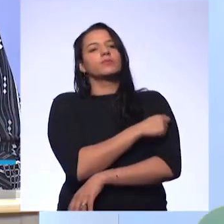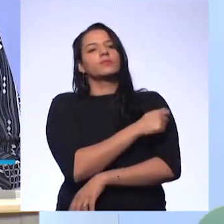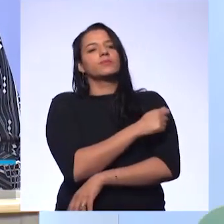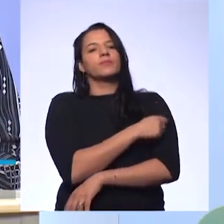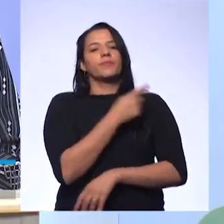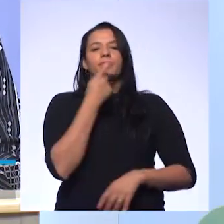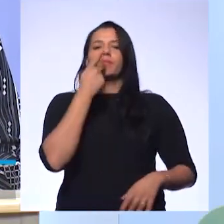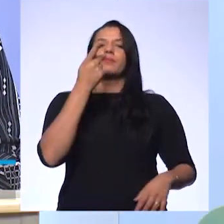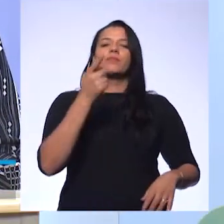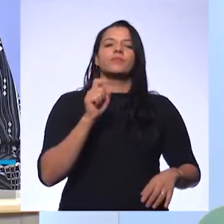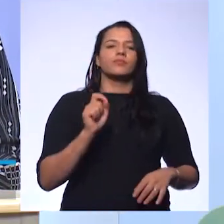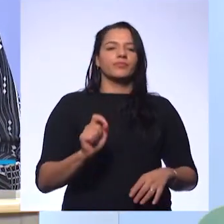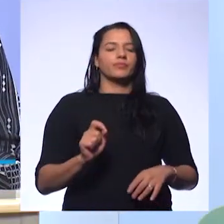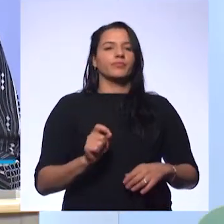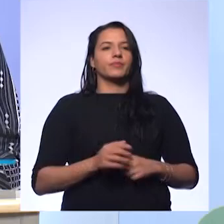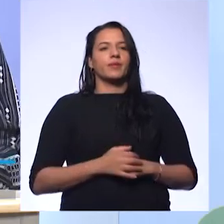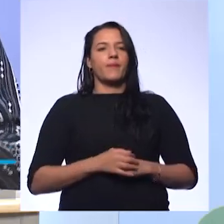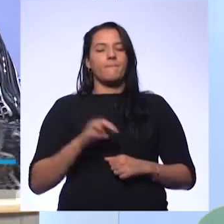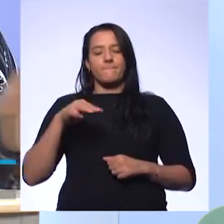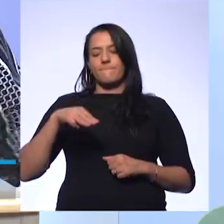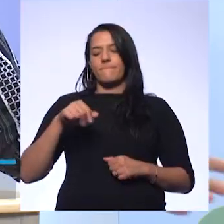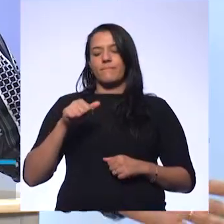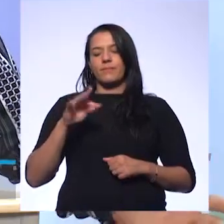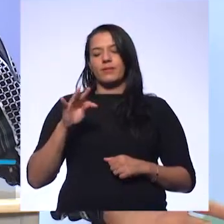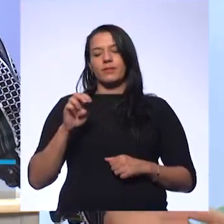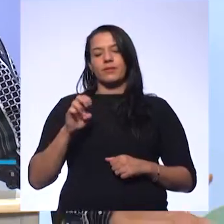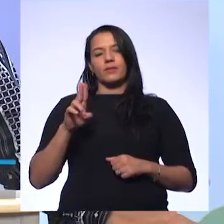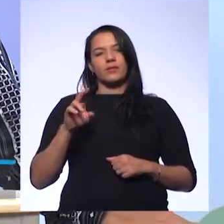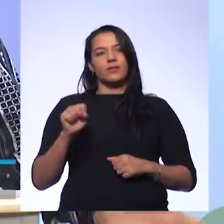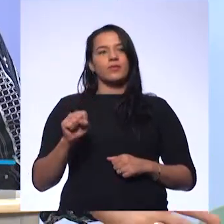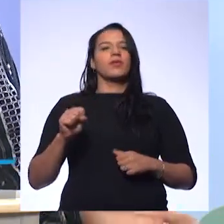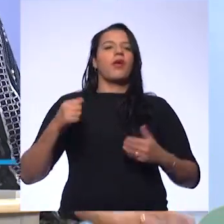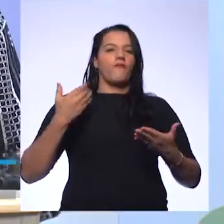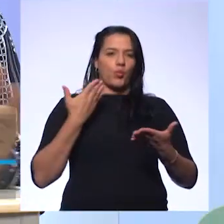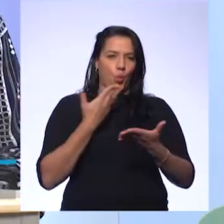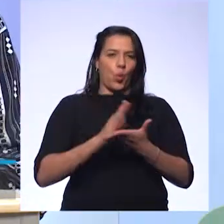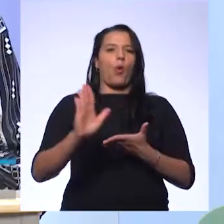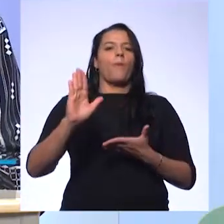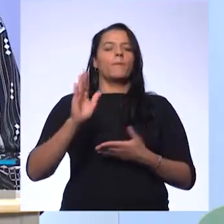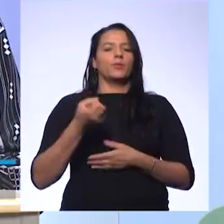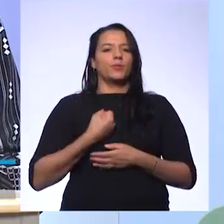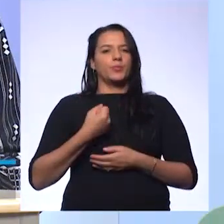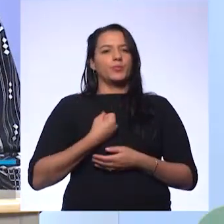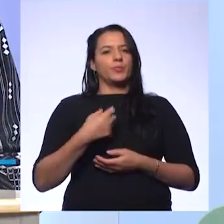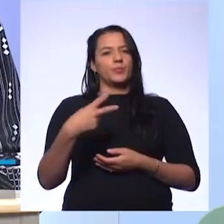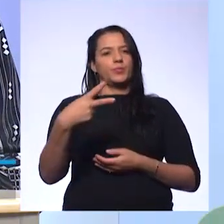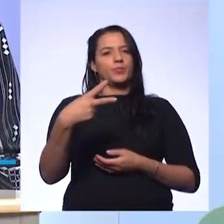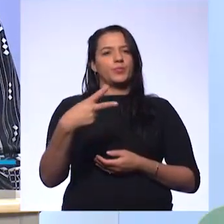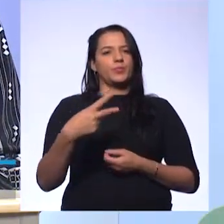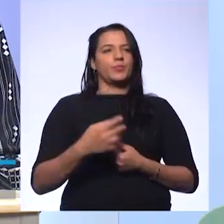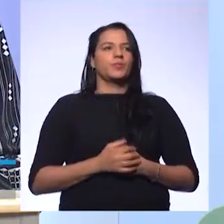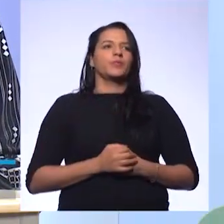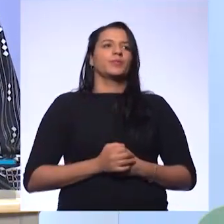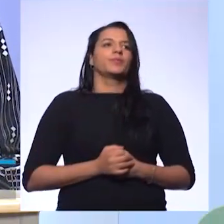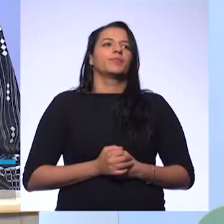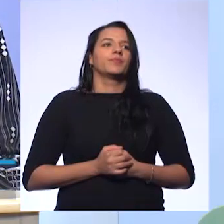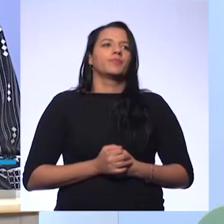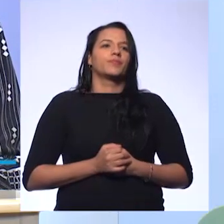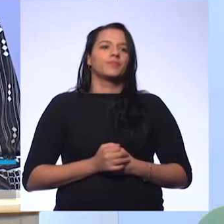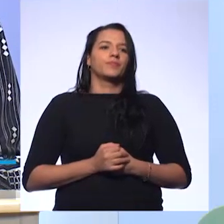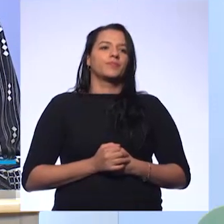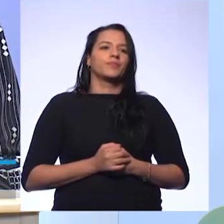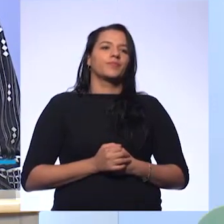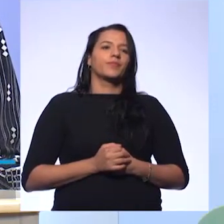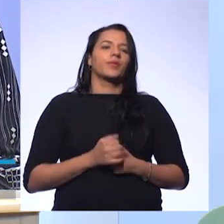seguinte, vamos lá, Mateus, claramente foi um golpe. Então ele está defendendo que foi um golpe. Que